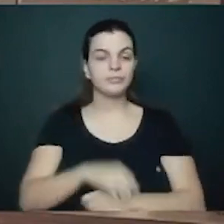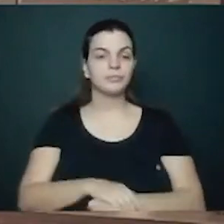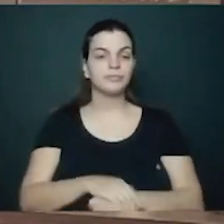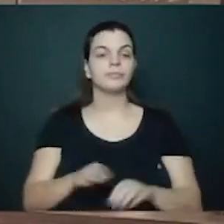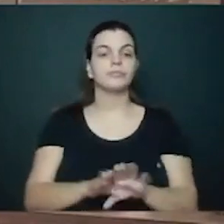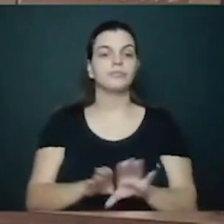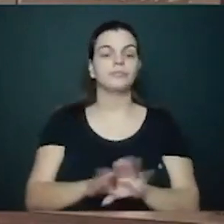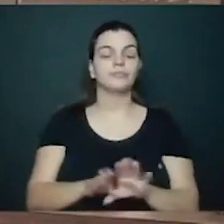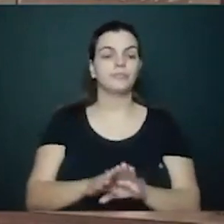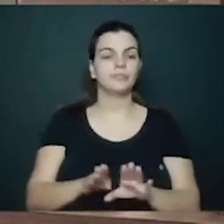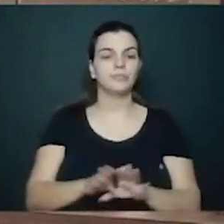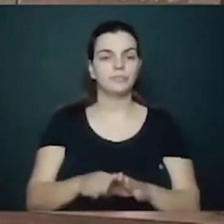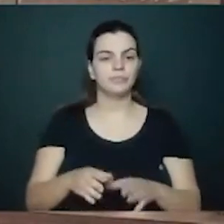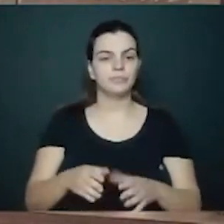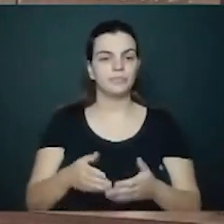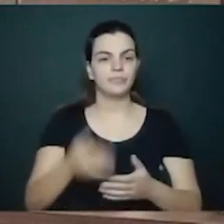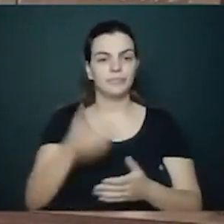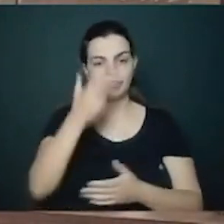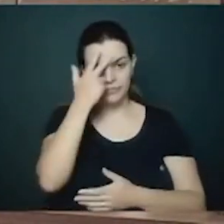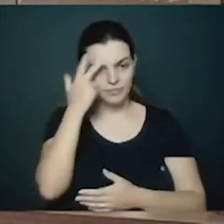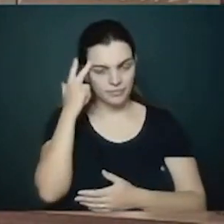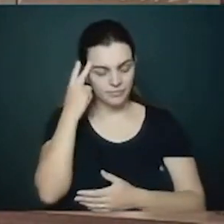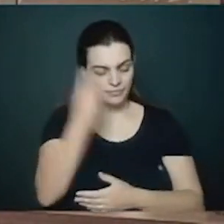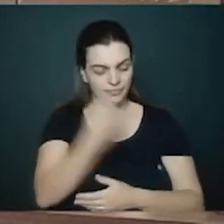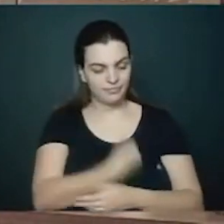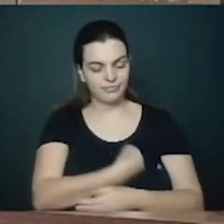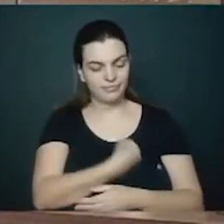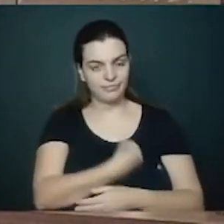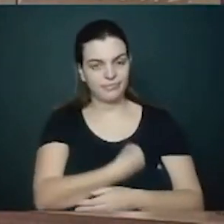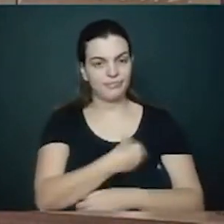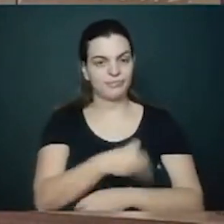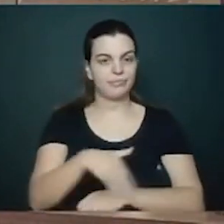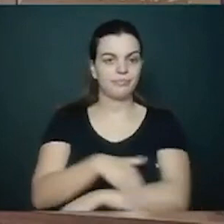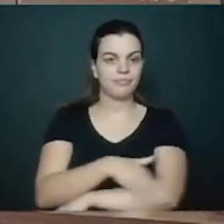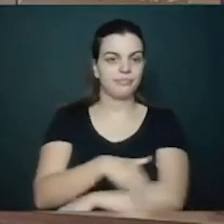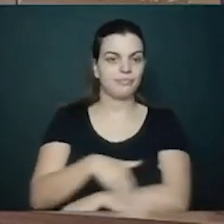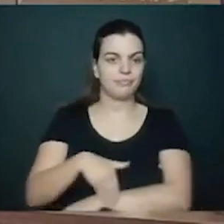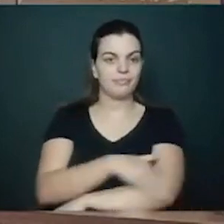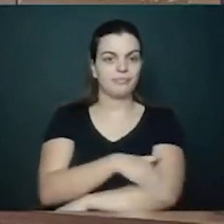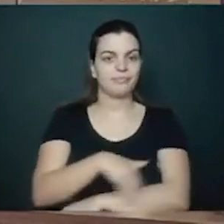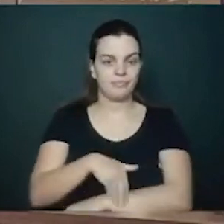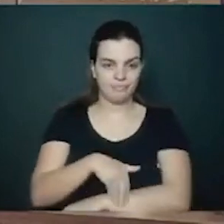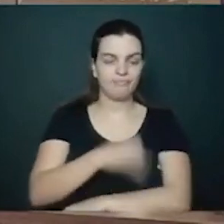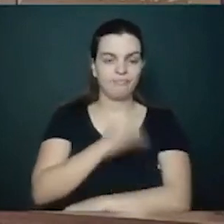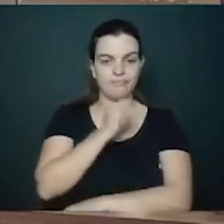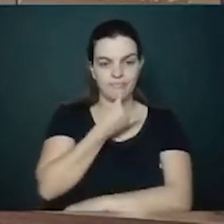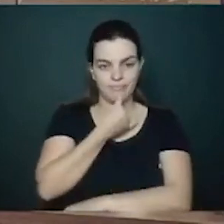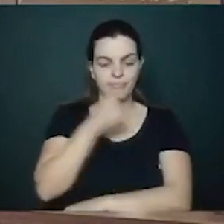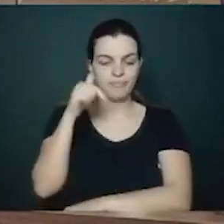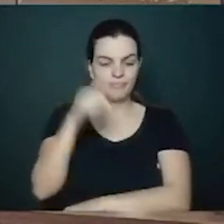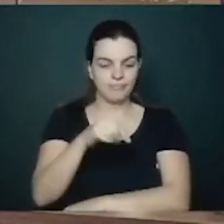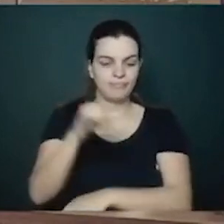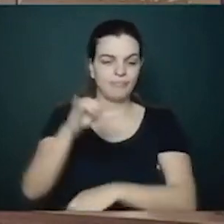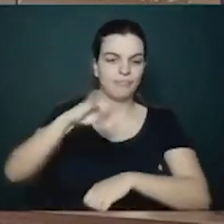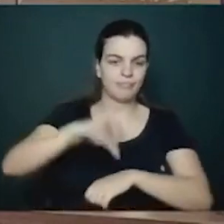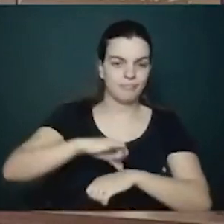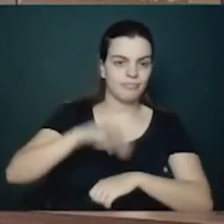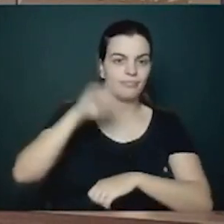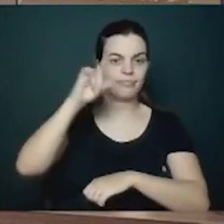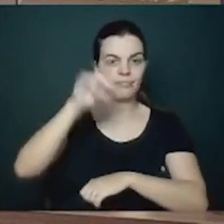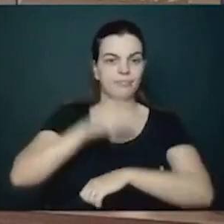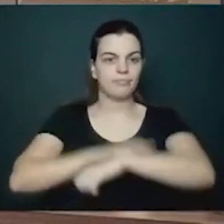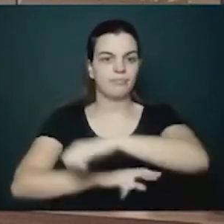em situação de rua, né? Infelizmente, aqui na Regional Matriz, no centro, próximo à Rodo Ferroviária, a gente